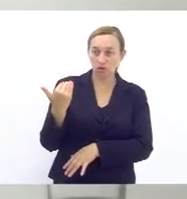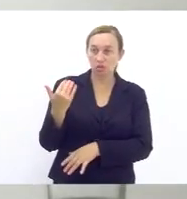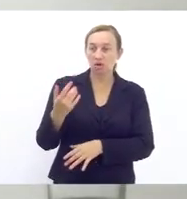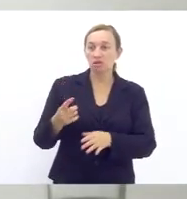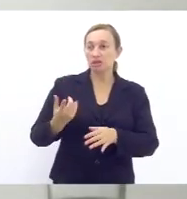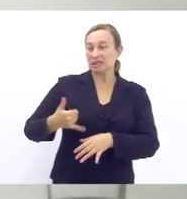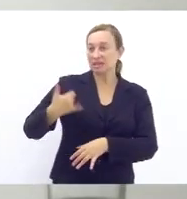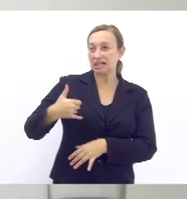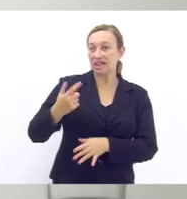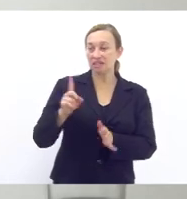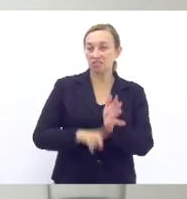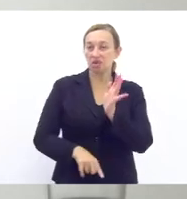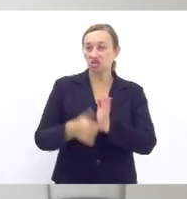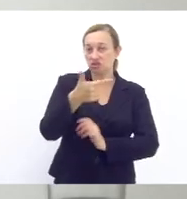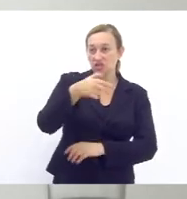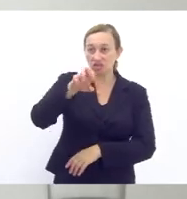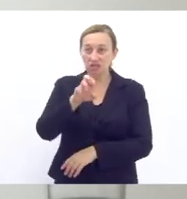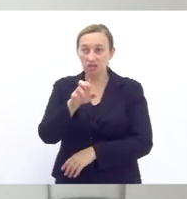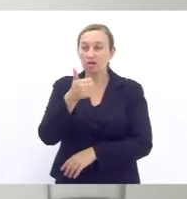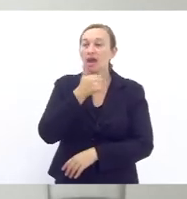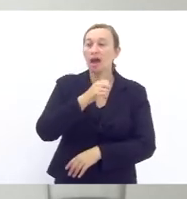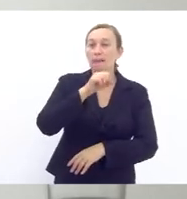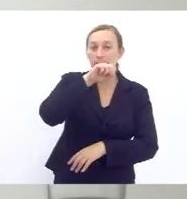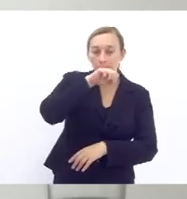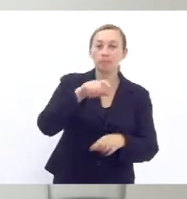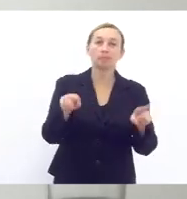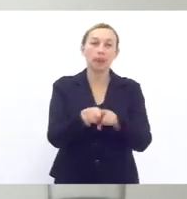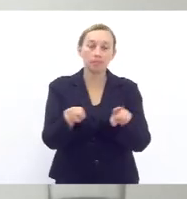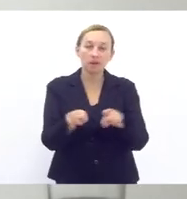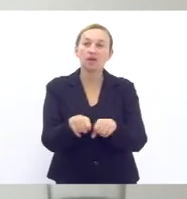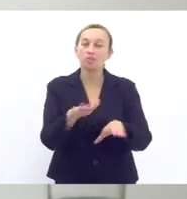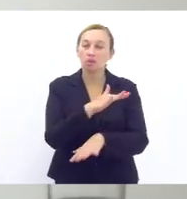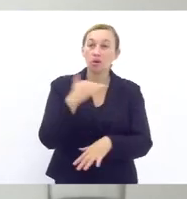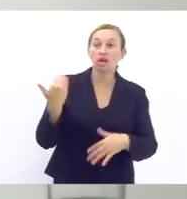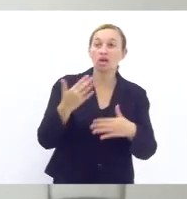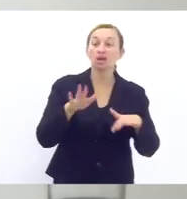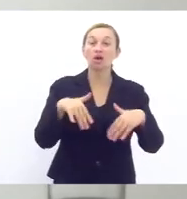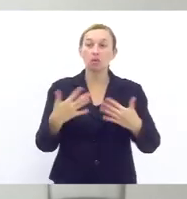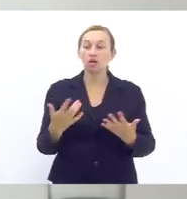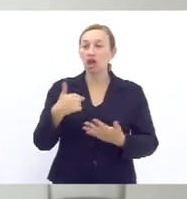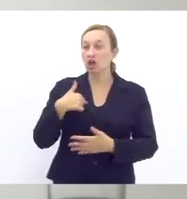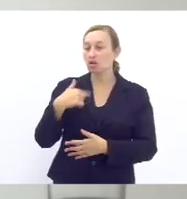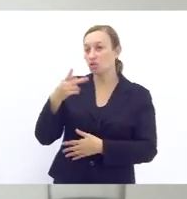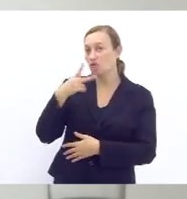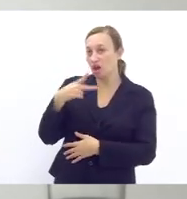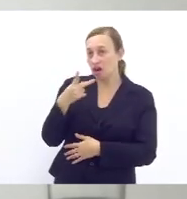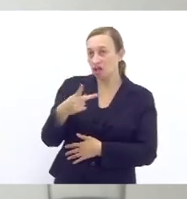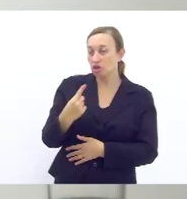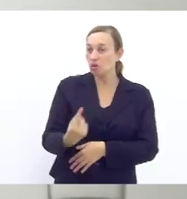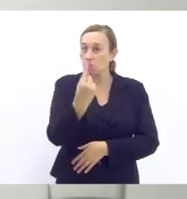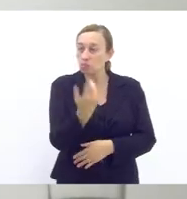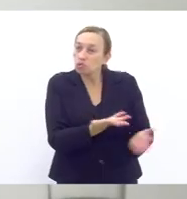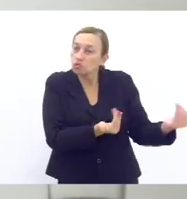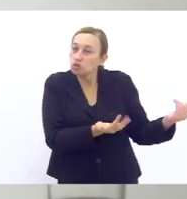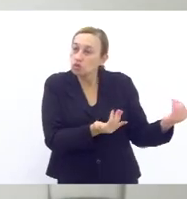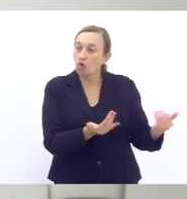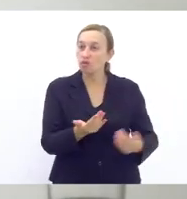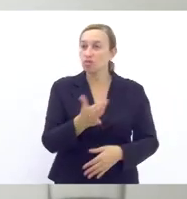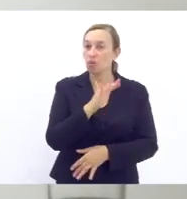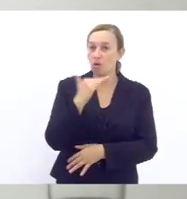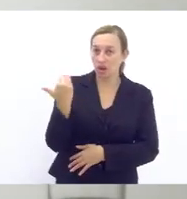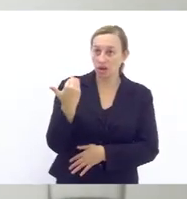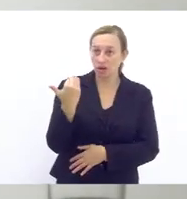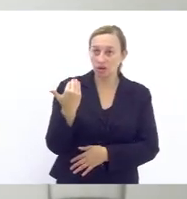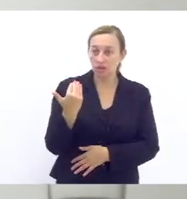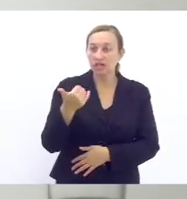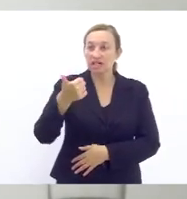menos de 25 anos e as mães também morreram né então enquanto eu tô falando aqui um jovem morreu aqui